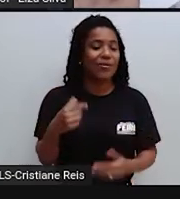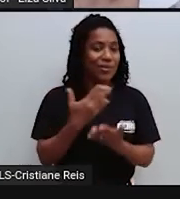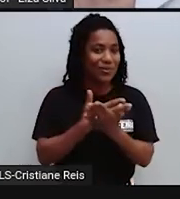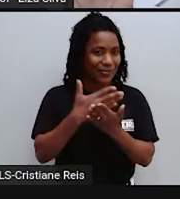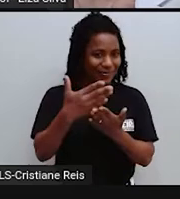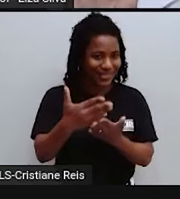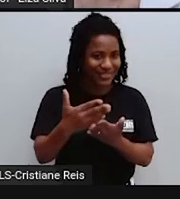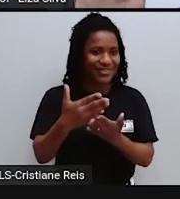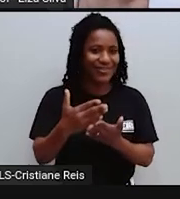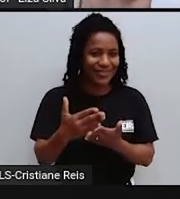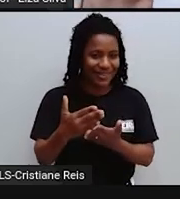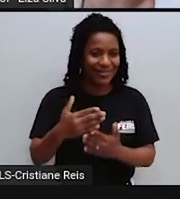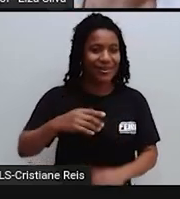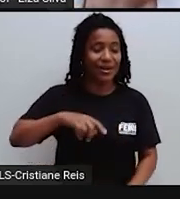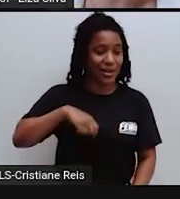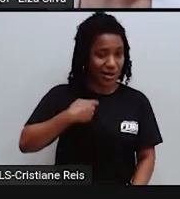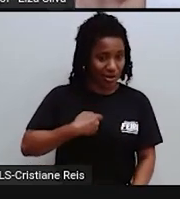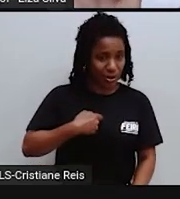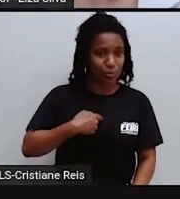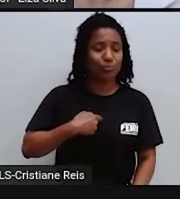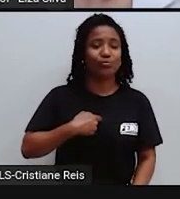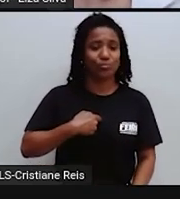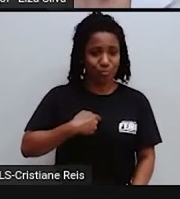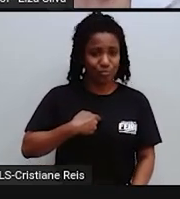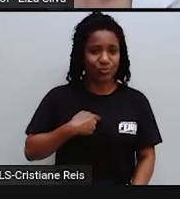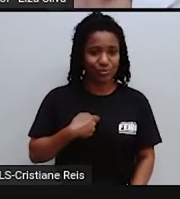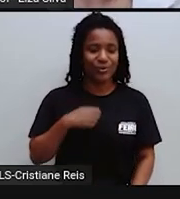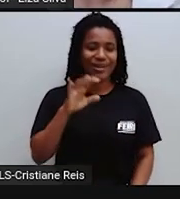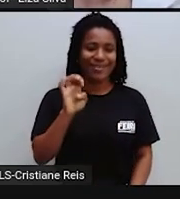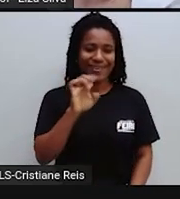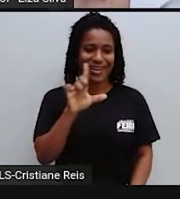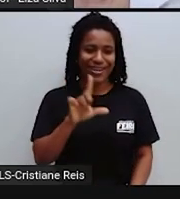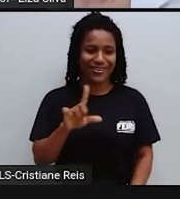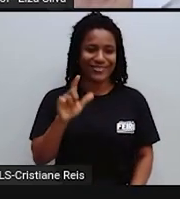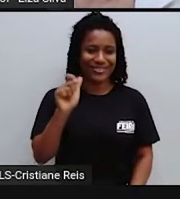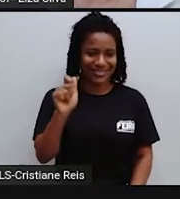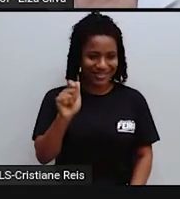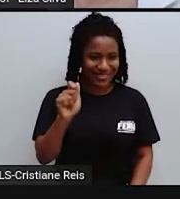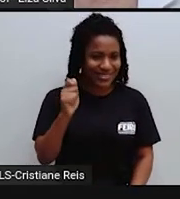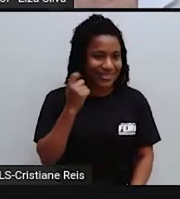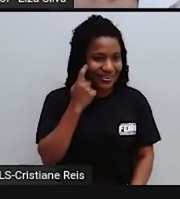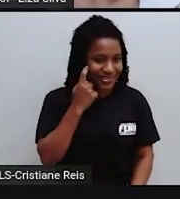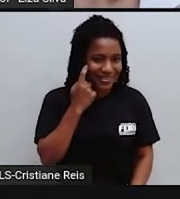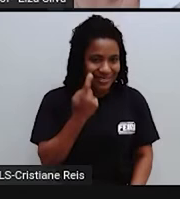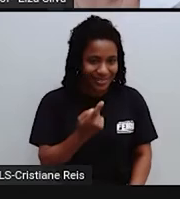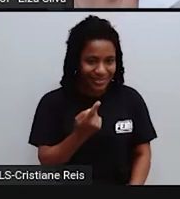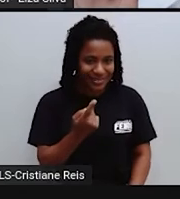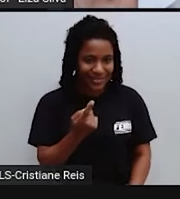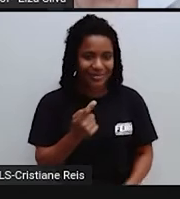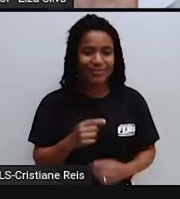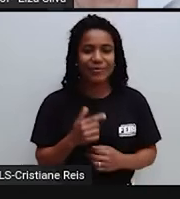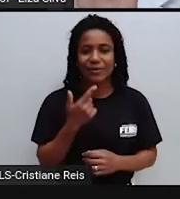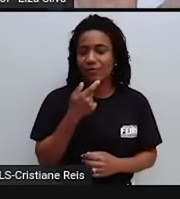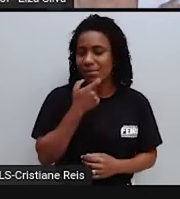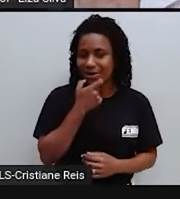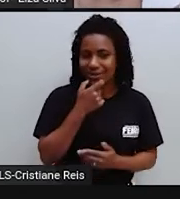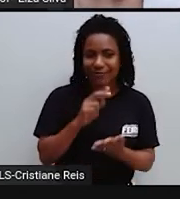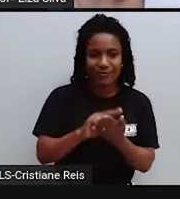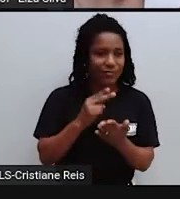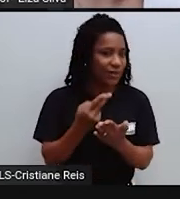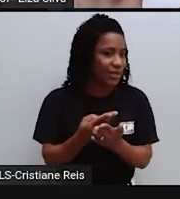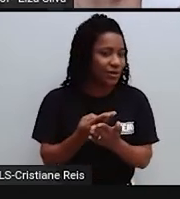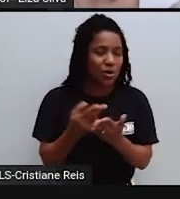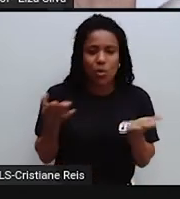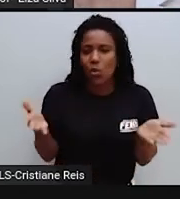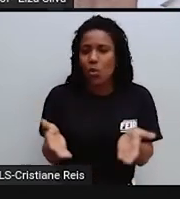Elsa Silva. Então, eu estou utilizando o verbo to be para me apresentar. Se eu disser I am happy today, eu estou